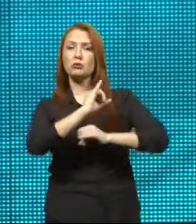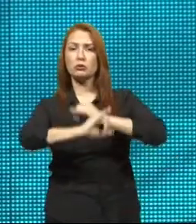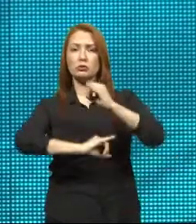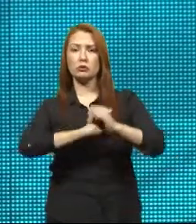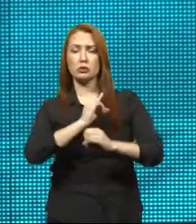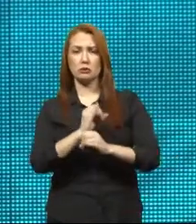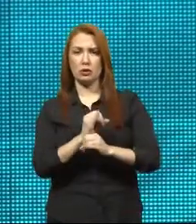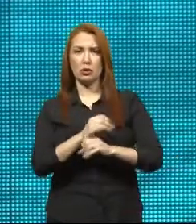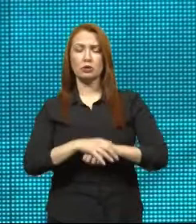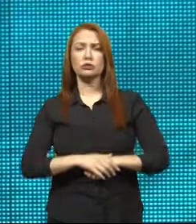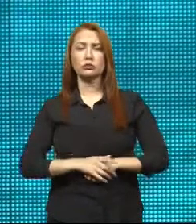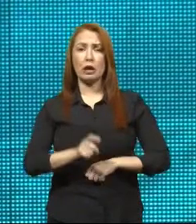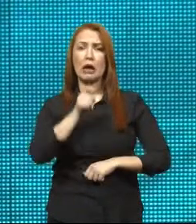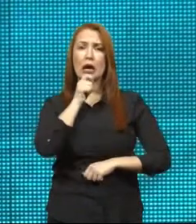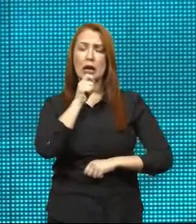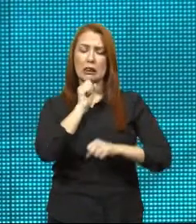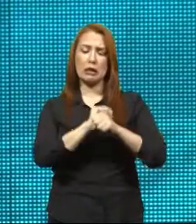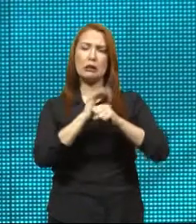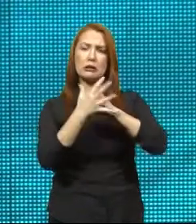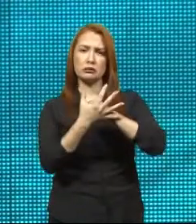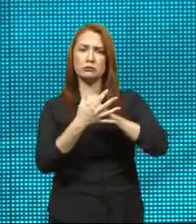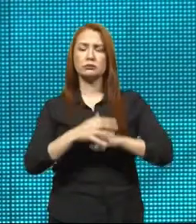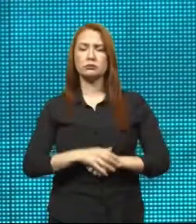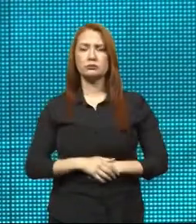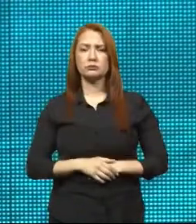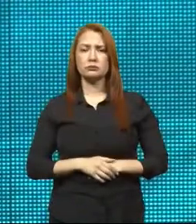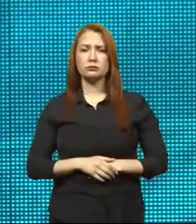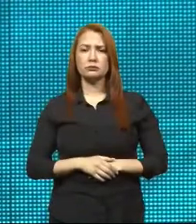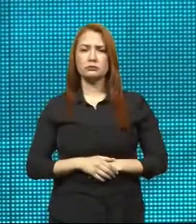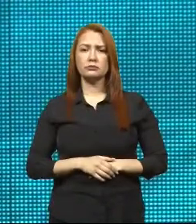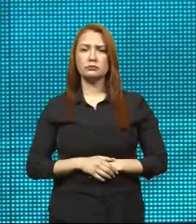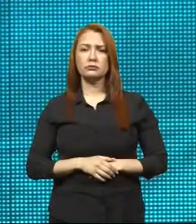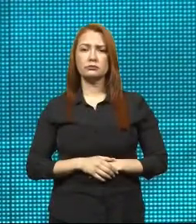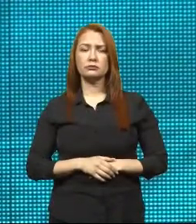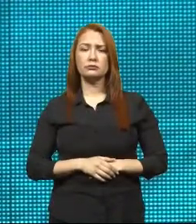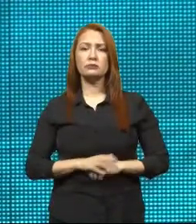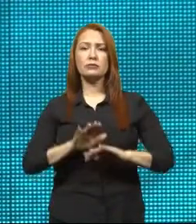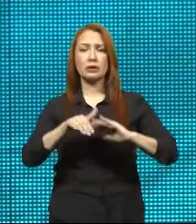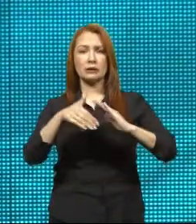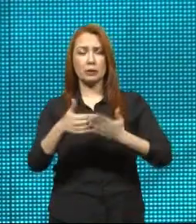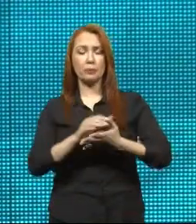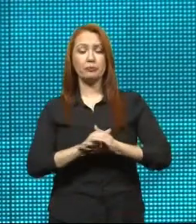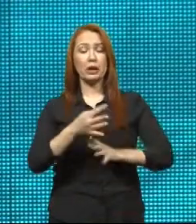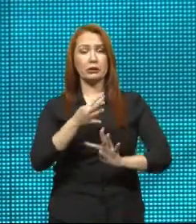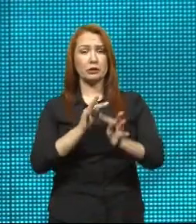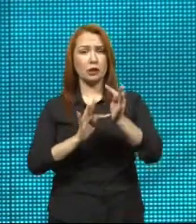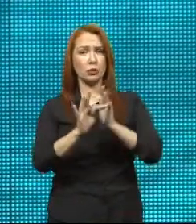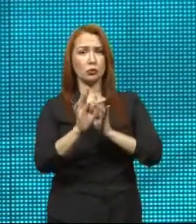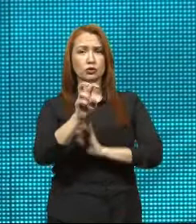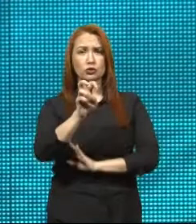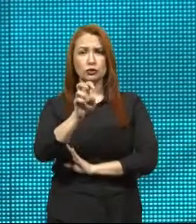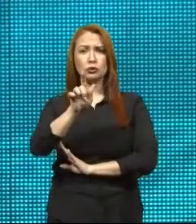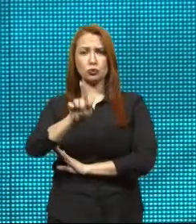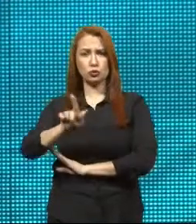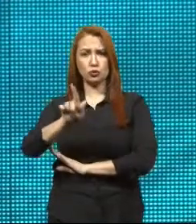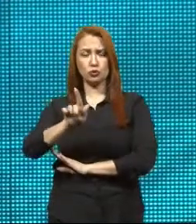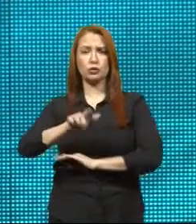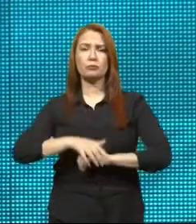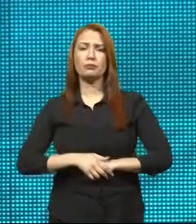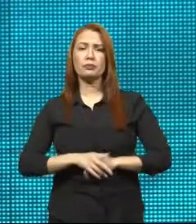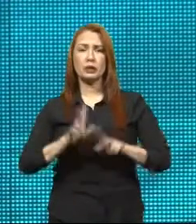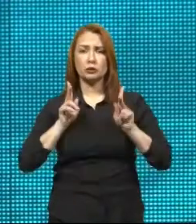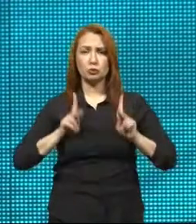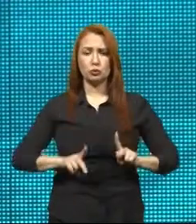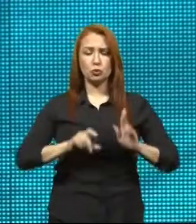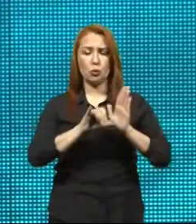durante o período da pandemia. Com a tecnologia 5G, as pessoas, os objetos